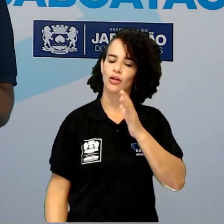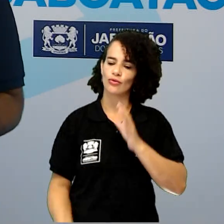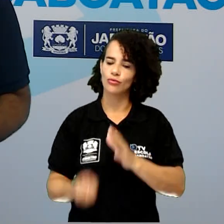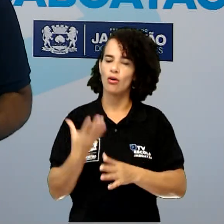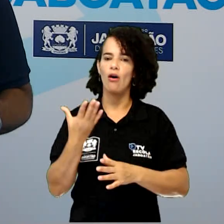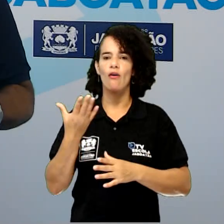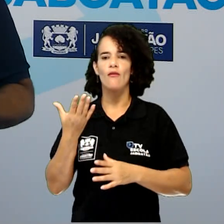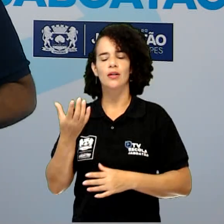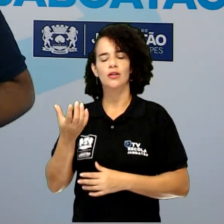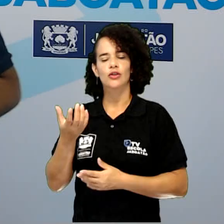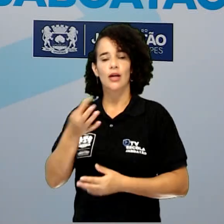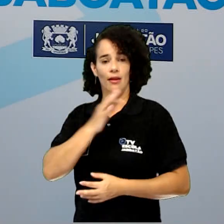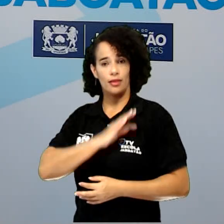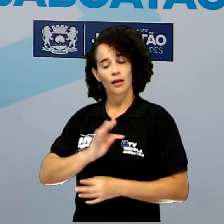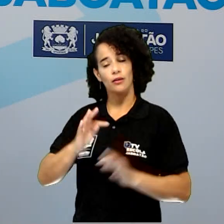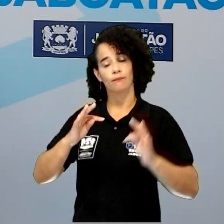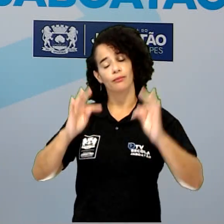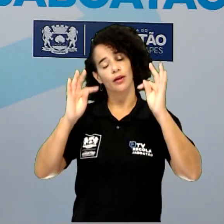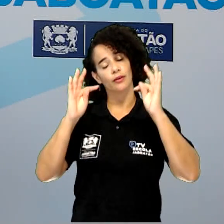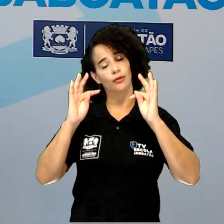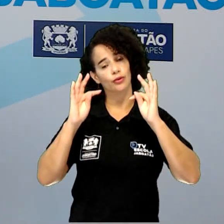fornecer informações meteorológicas.